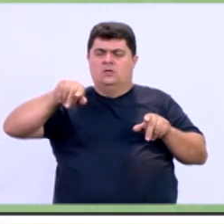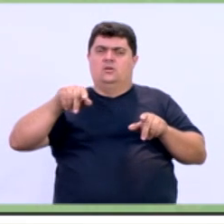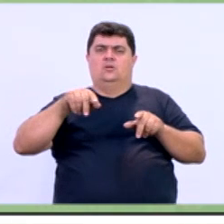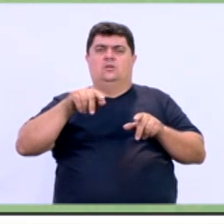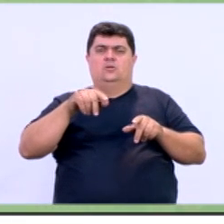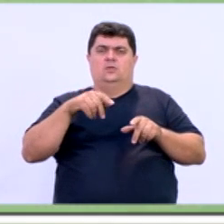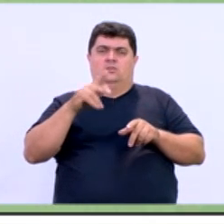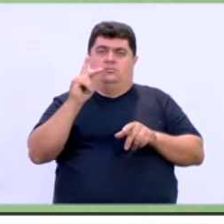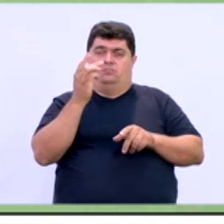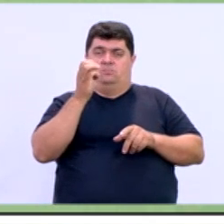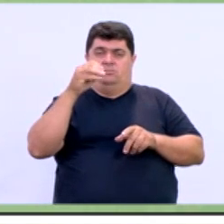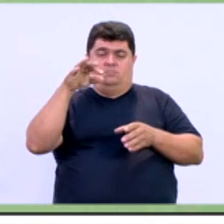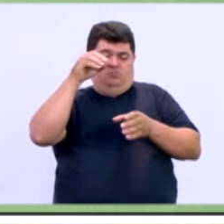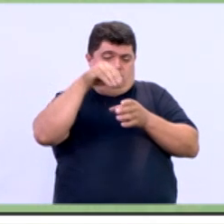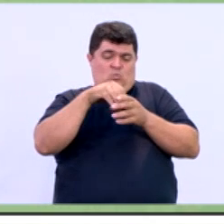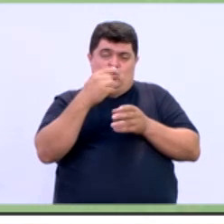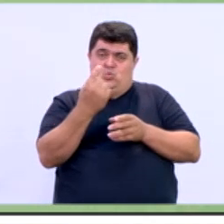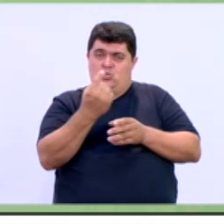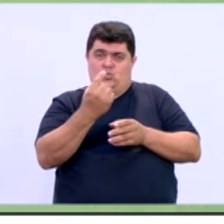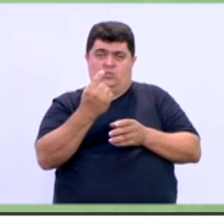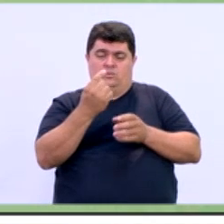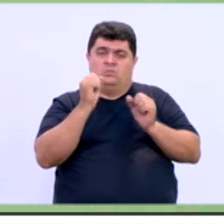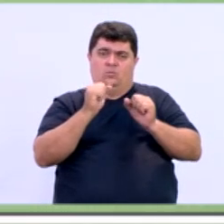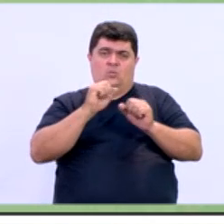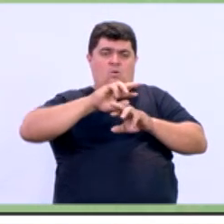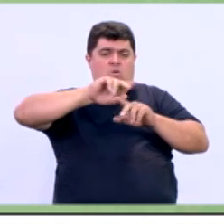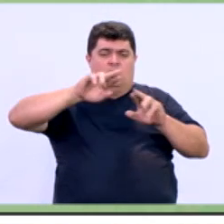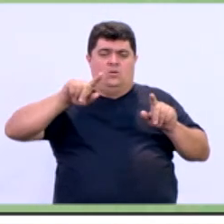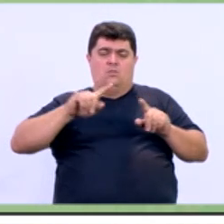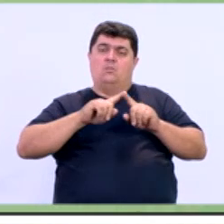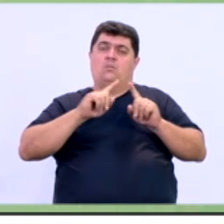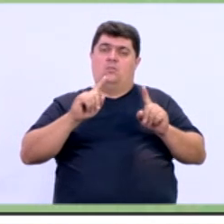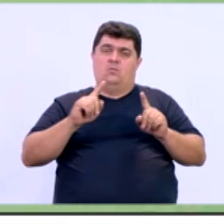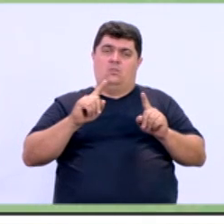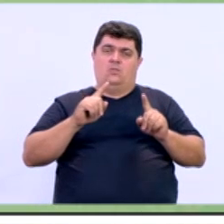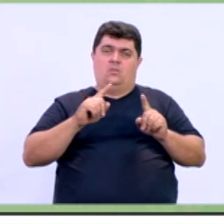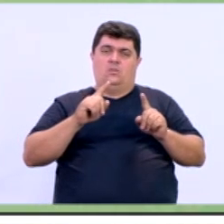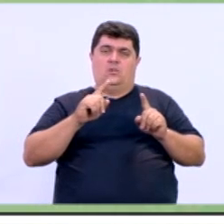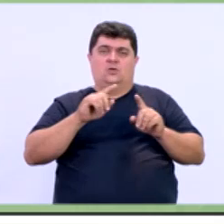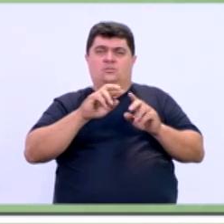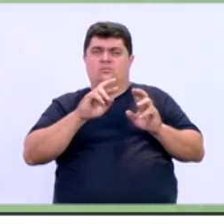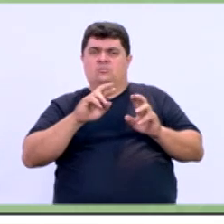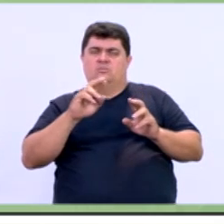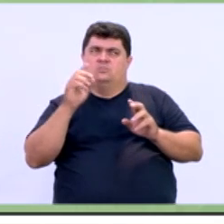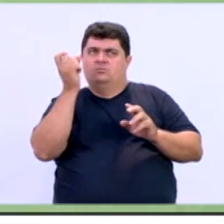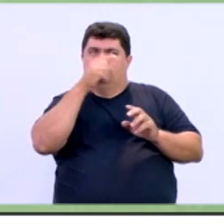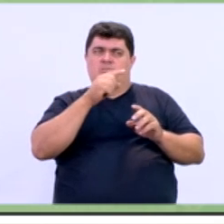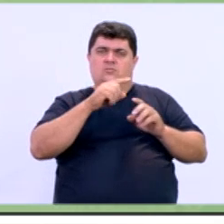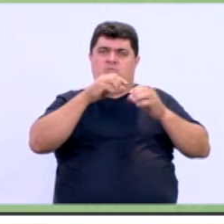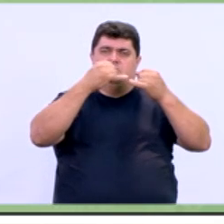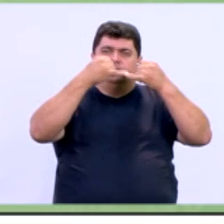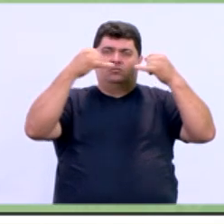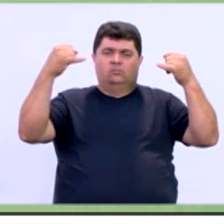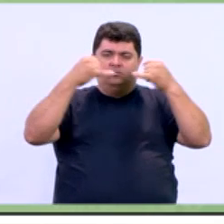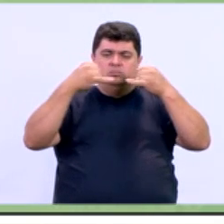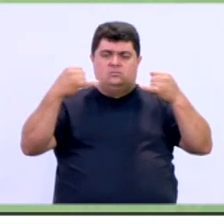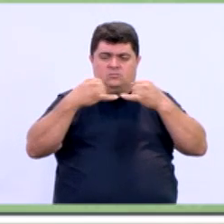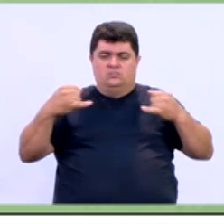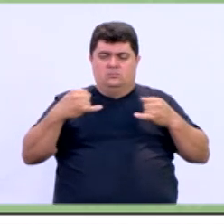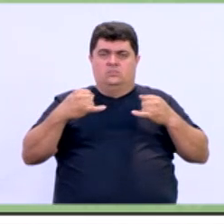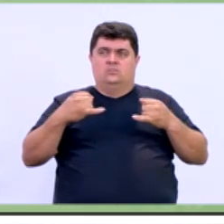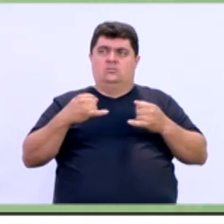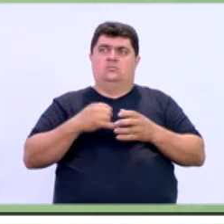único documento HTML, mas nunca formulários alinhados, ou seja, um dentro do